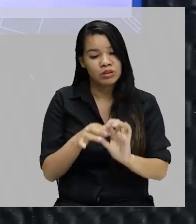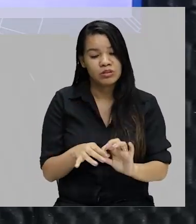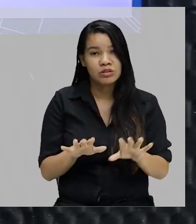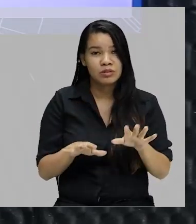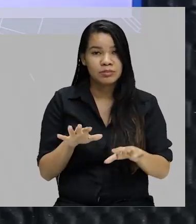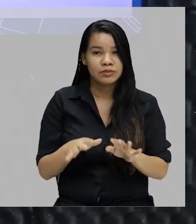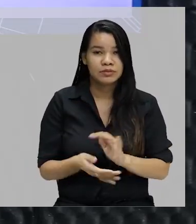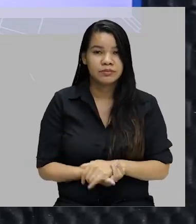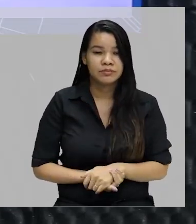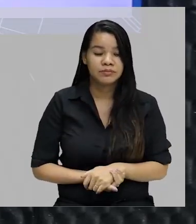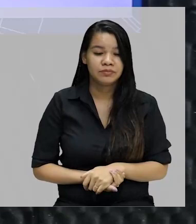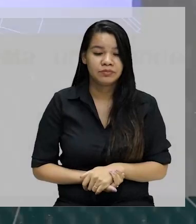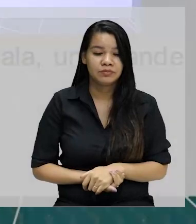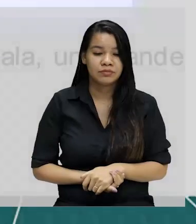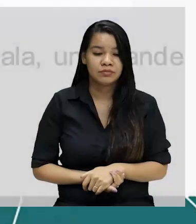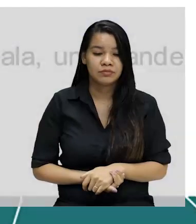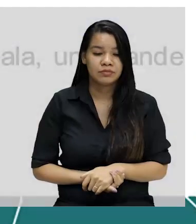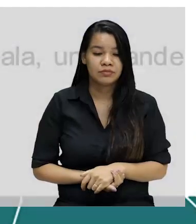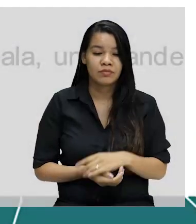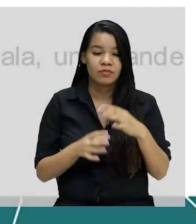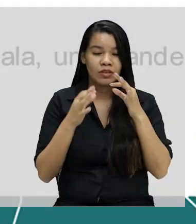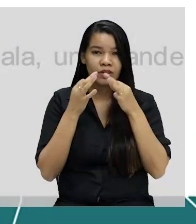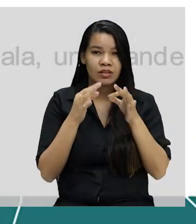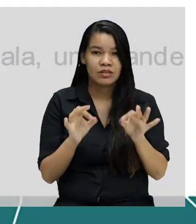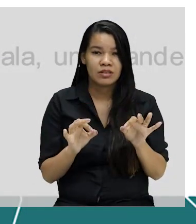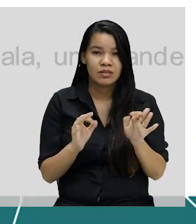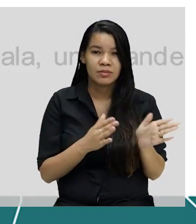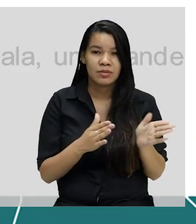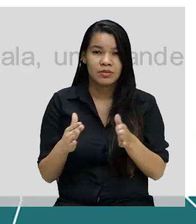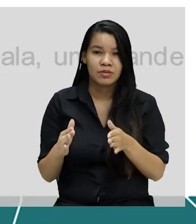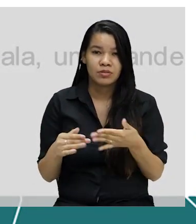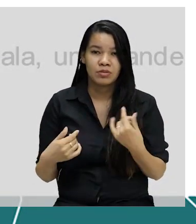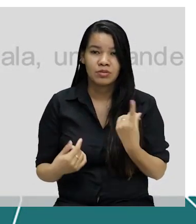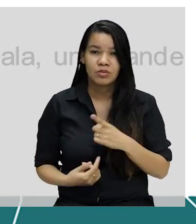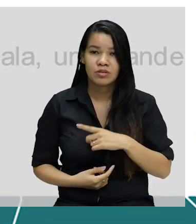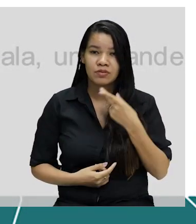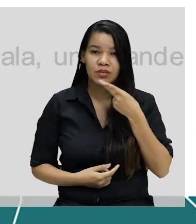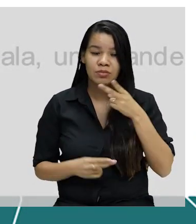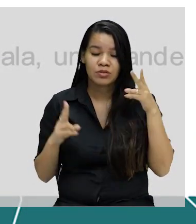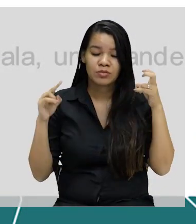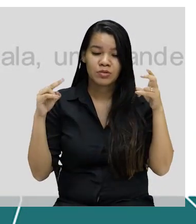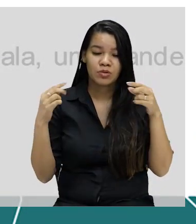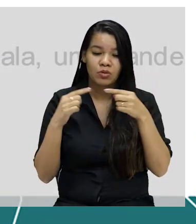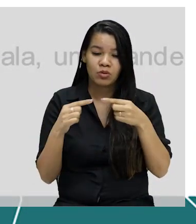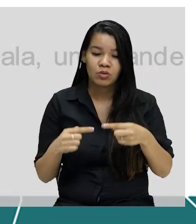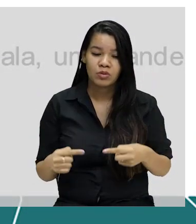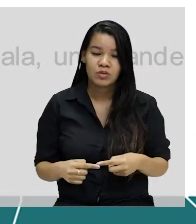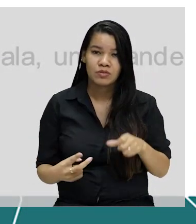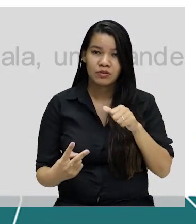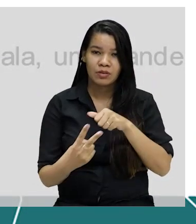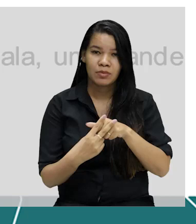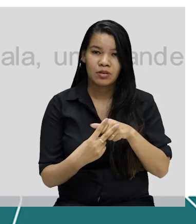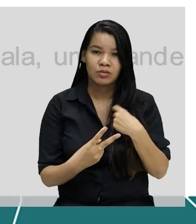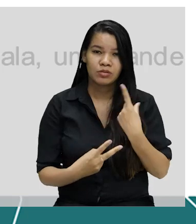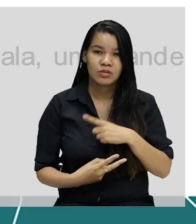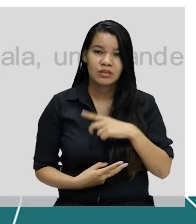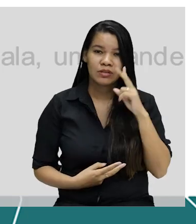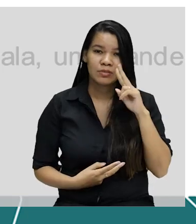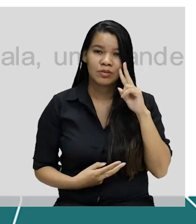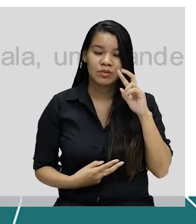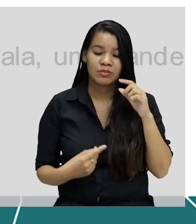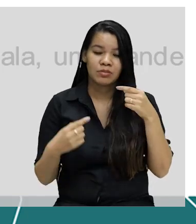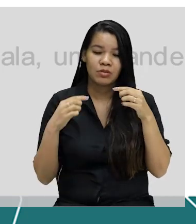bom? Oração e período, lembram? Então, quando a gente fala de concordância verbal, a gente vai relembrar oração e